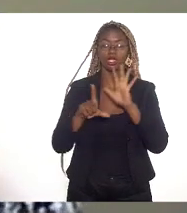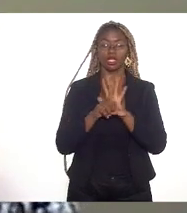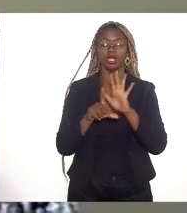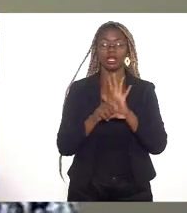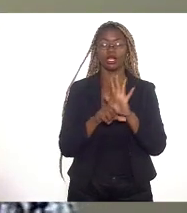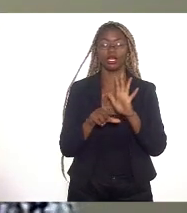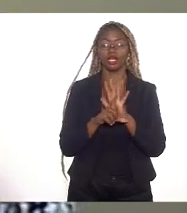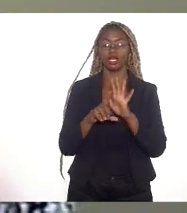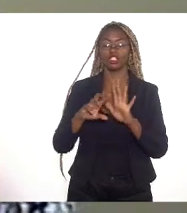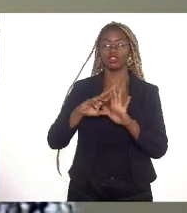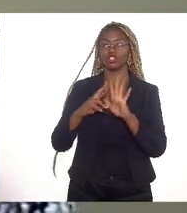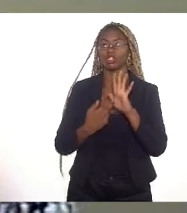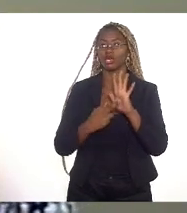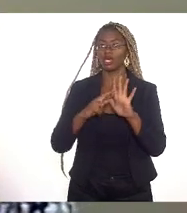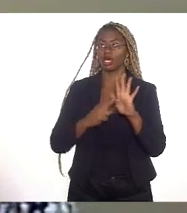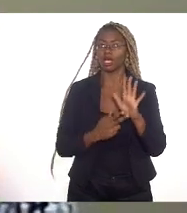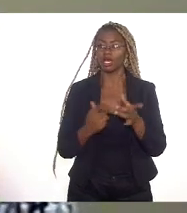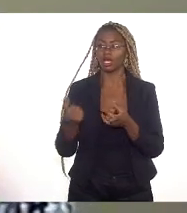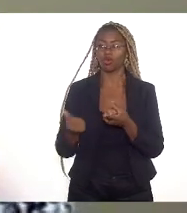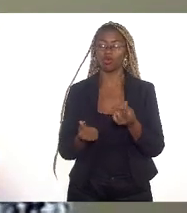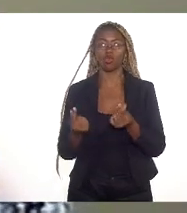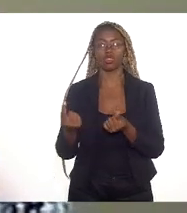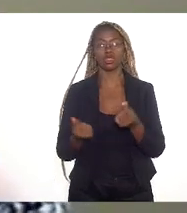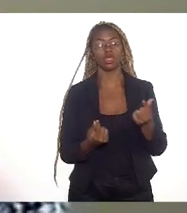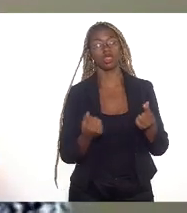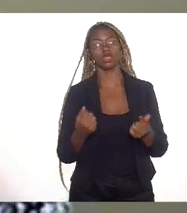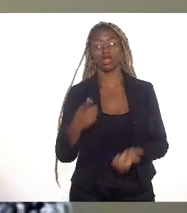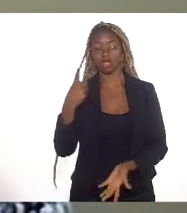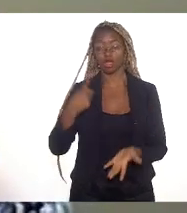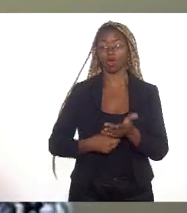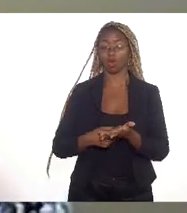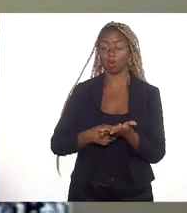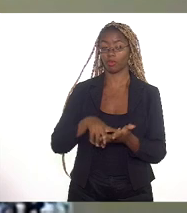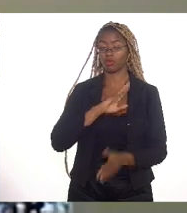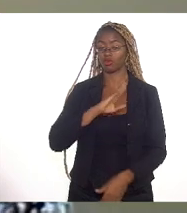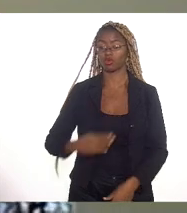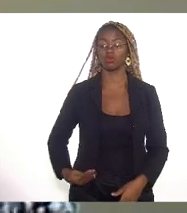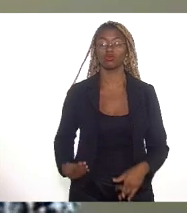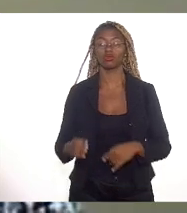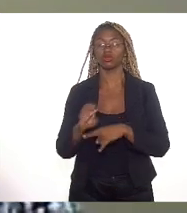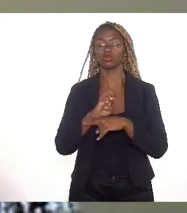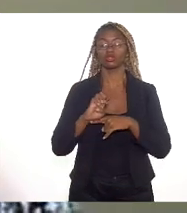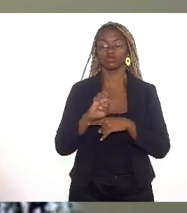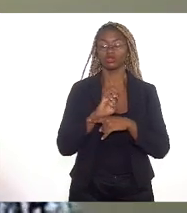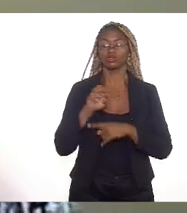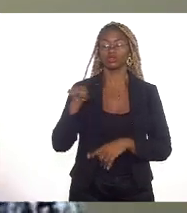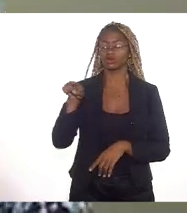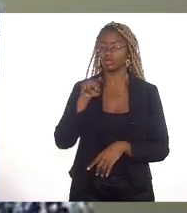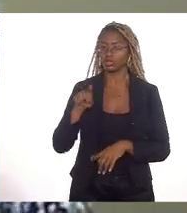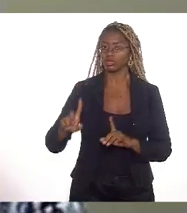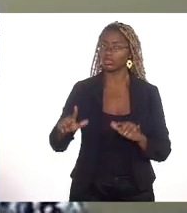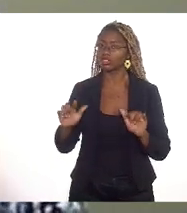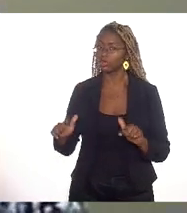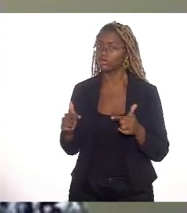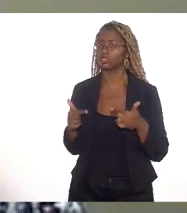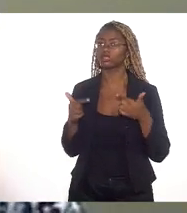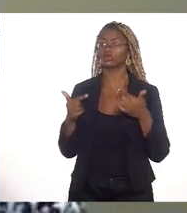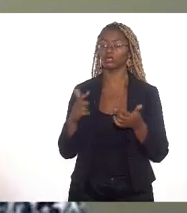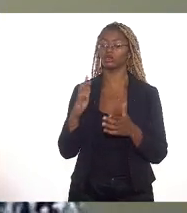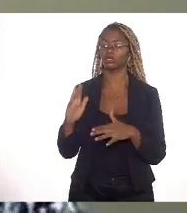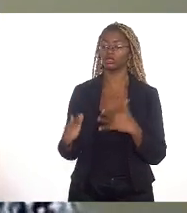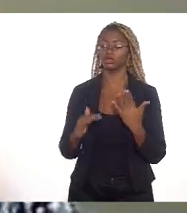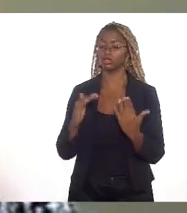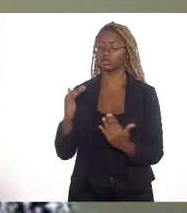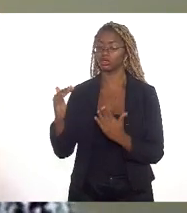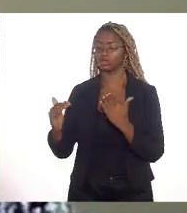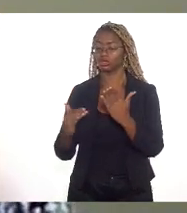Diretrizes Orçamentárias, na verdade, é um compromisso do governo do Estado nas ações que irão ser